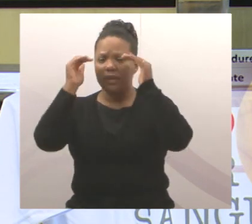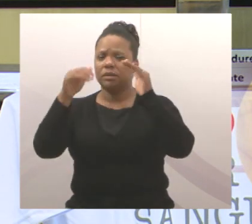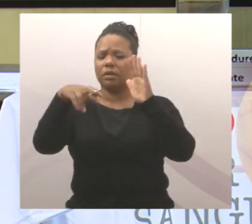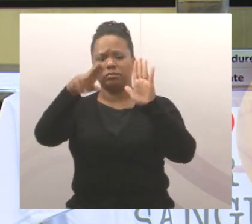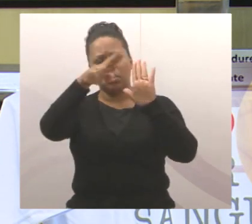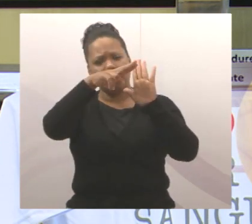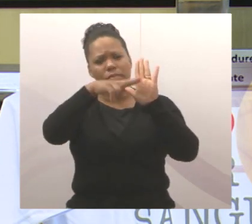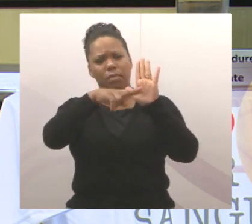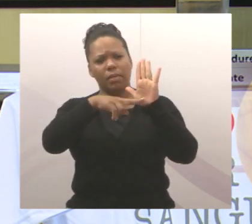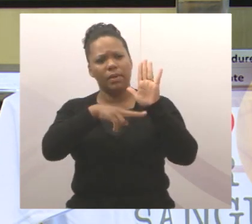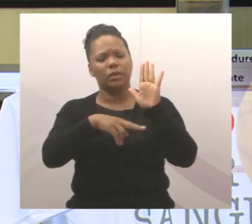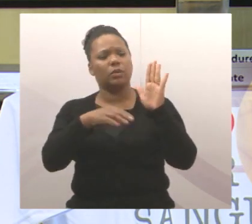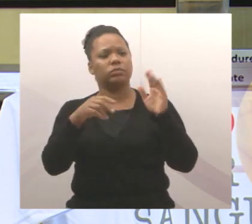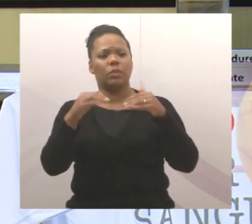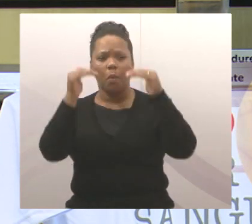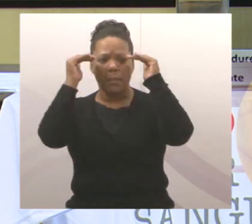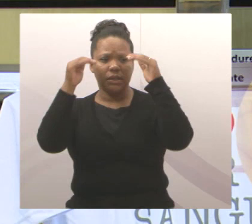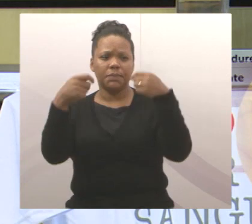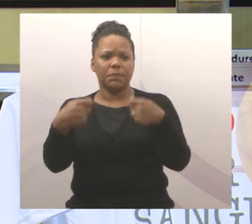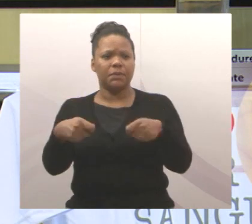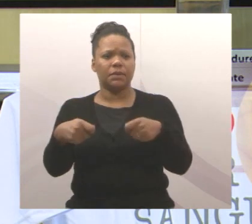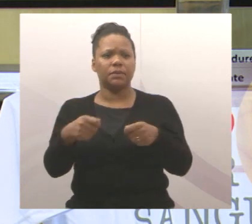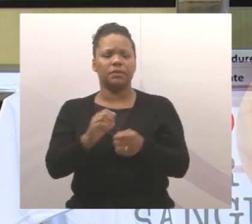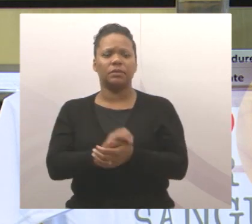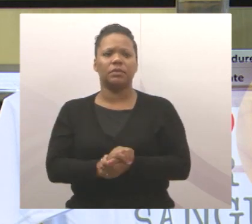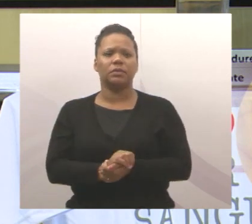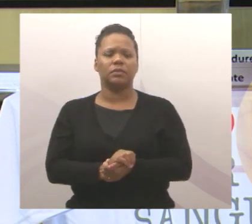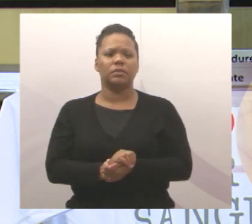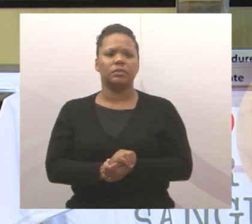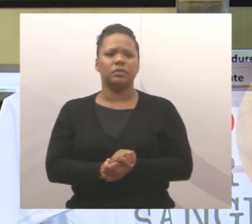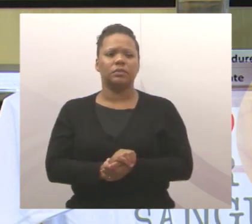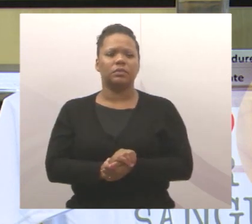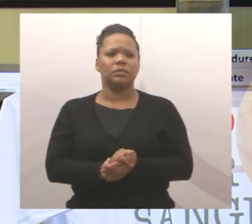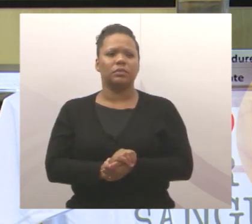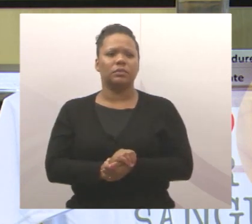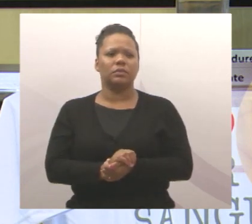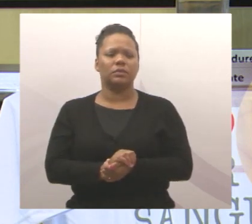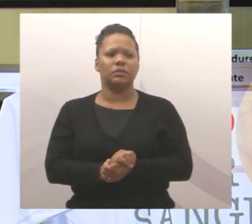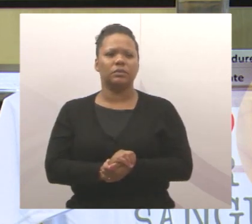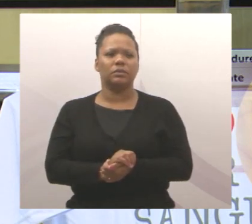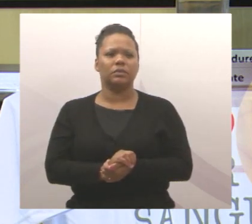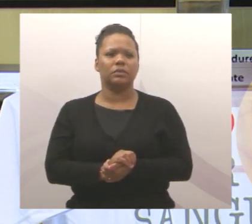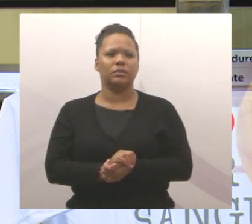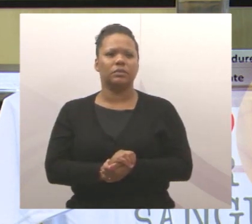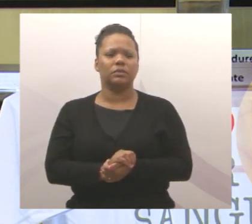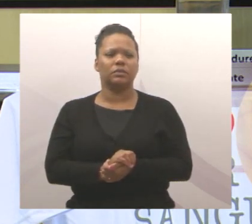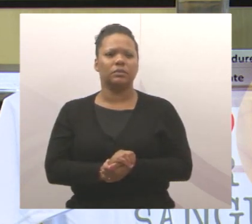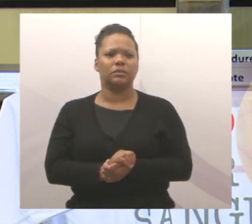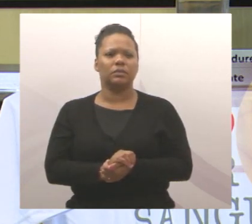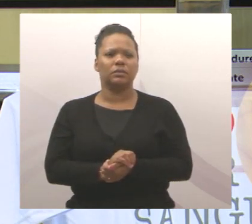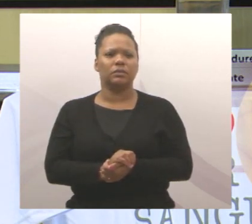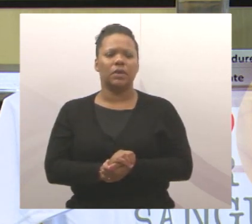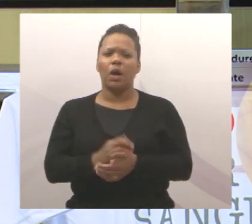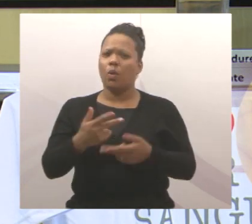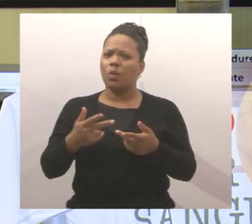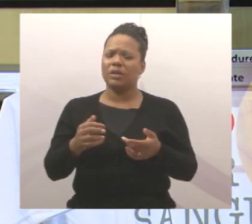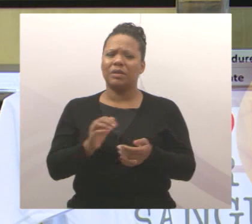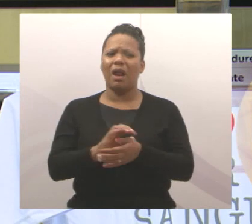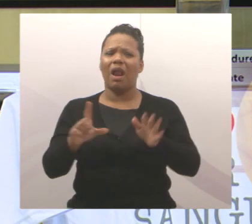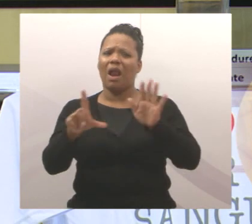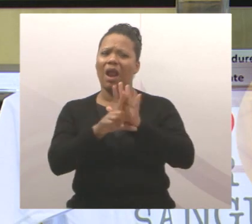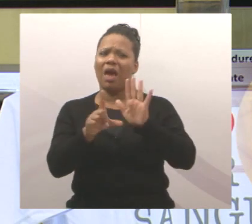podemos deixar de mencionar que tais infrações têm forte aspecto político, atos que vão contra